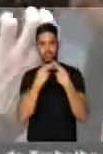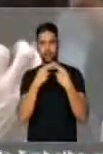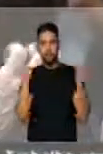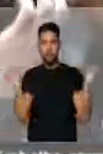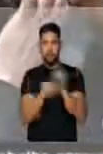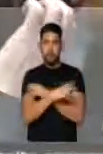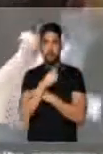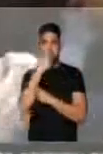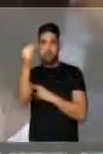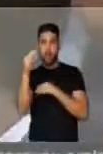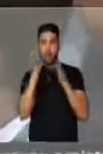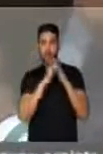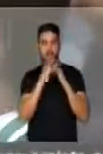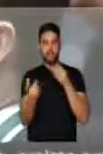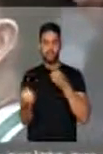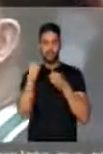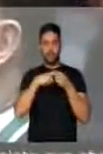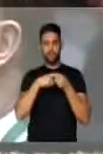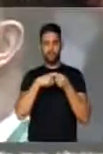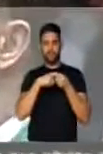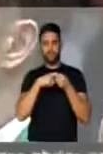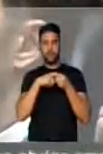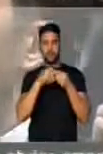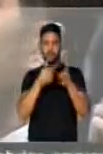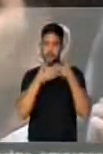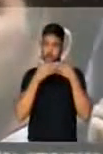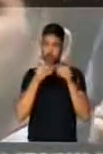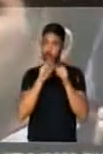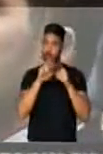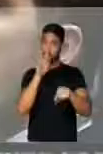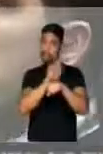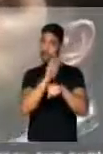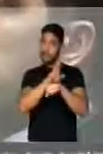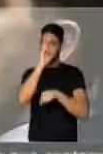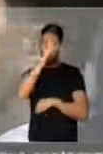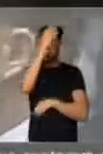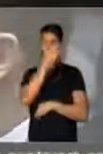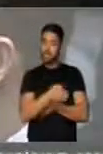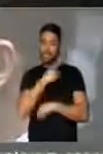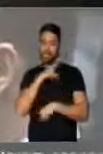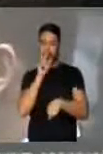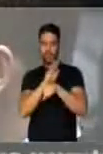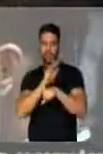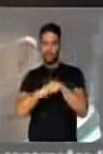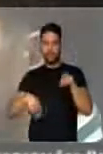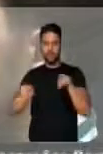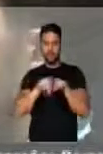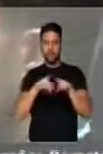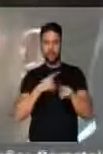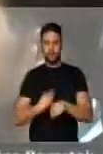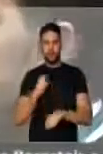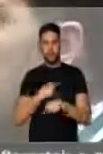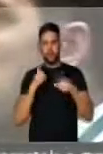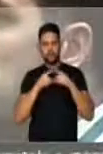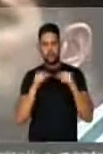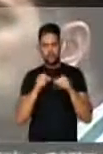melhor vai embora para casa e não volta é um player que eu falo pra preservar a vossa excelência e para preservar o que acredita o pt